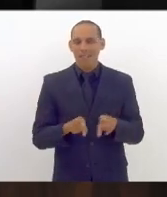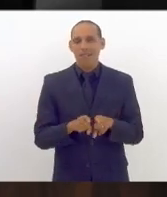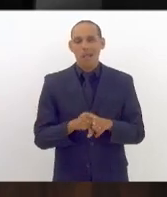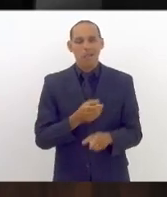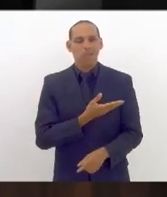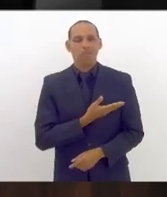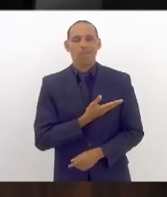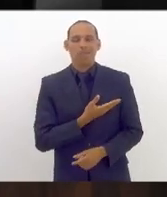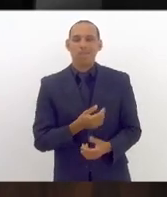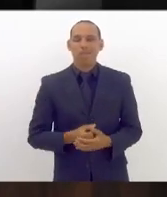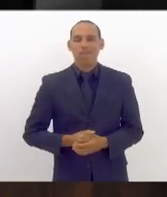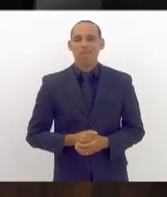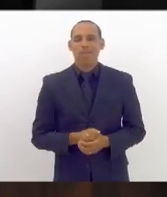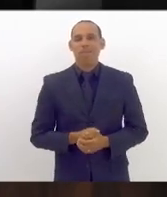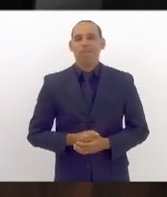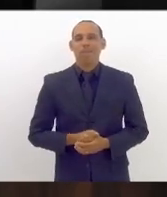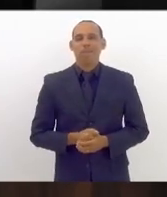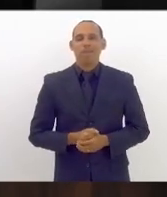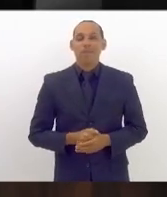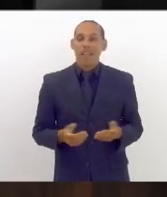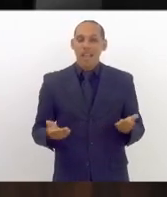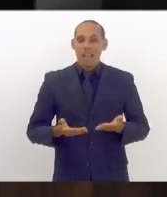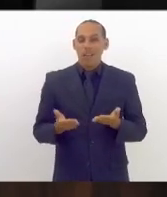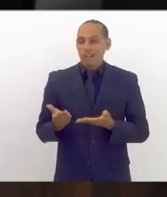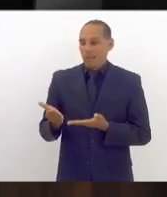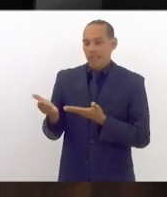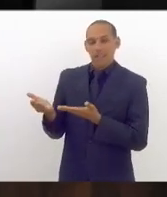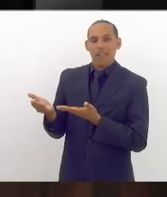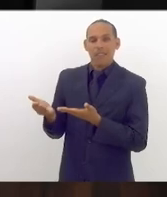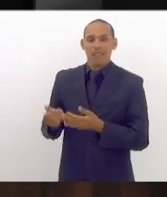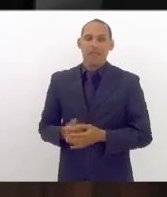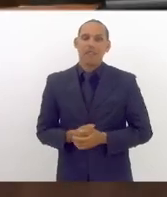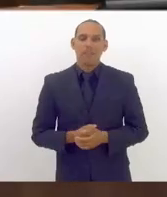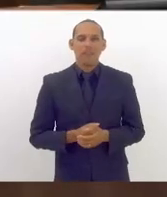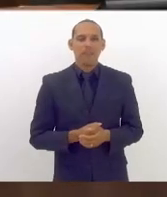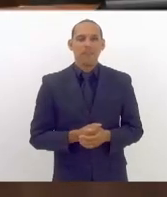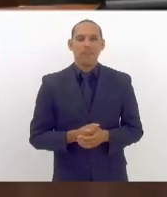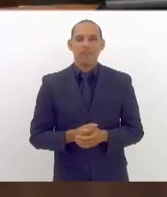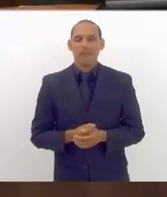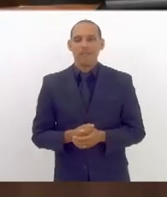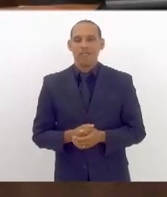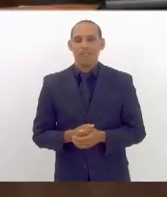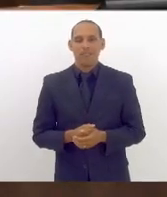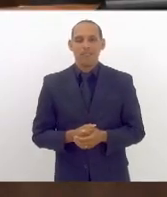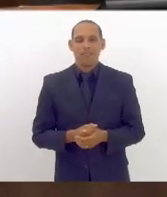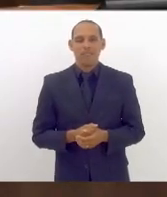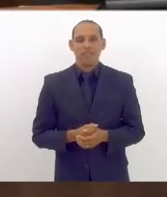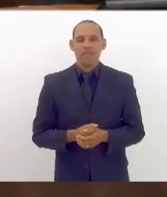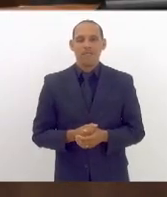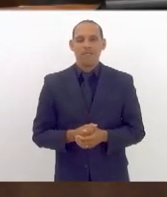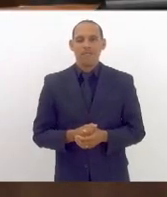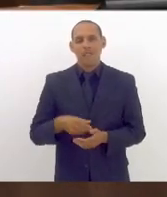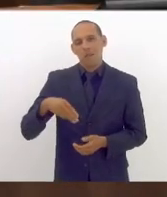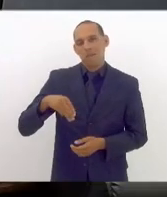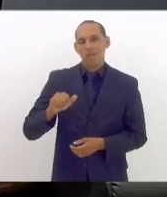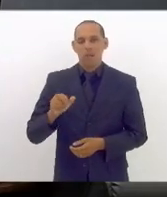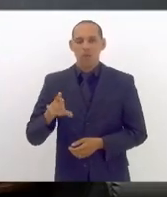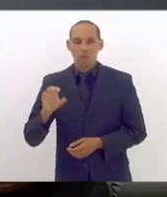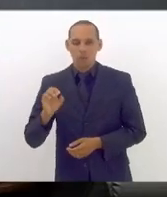irmão e agora passo a palavra ao nosso Mauro